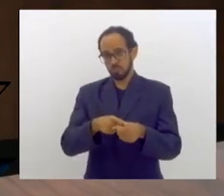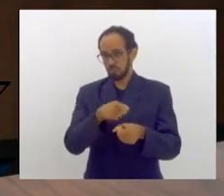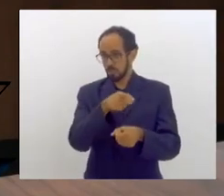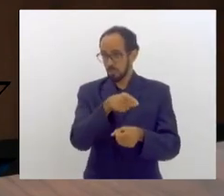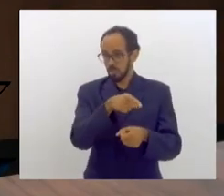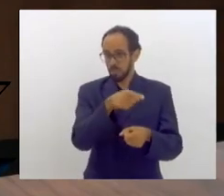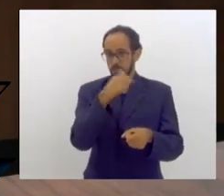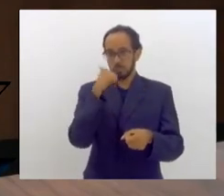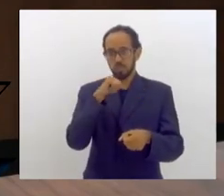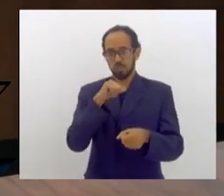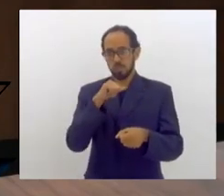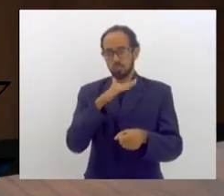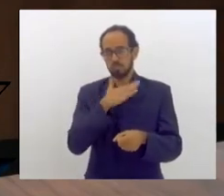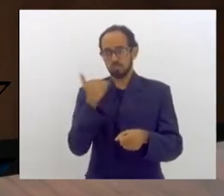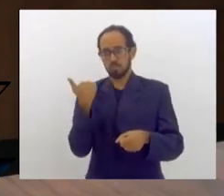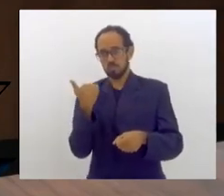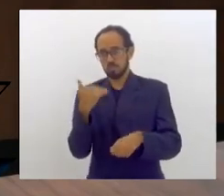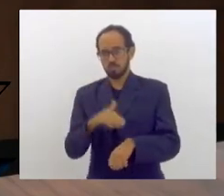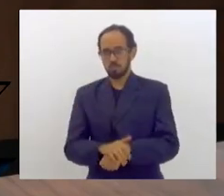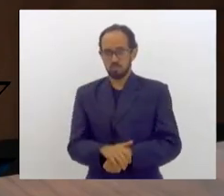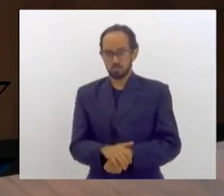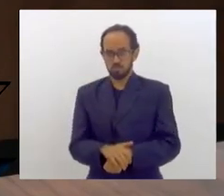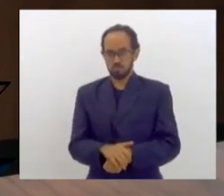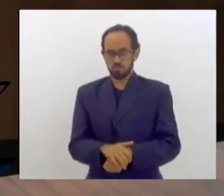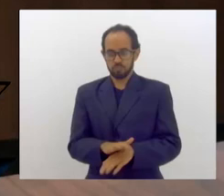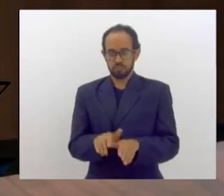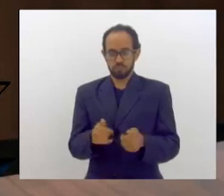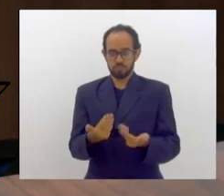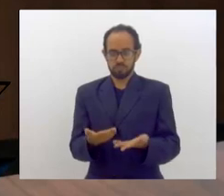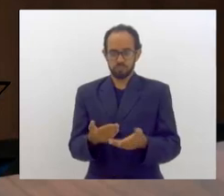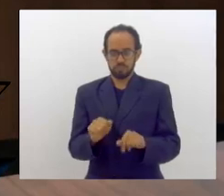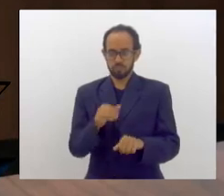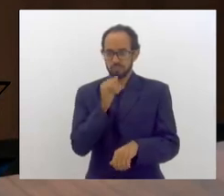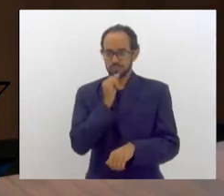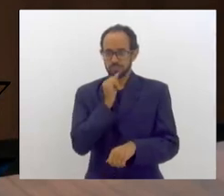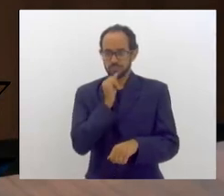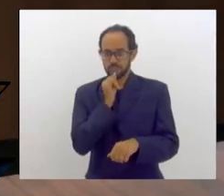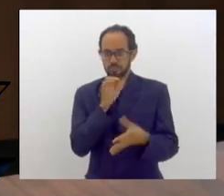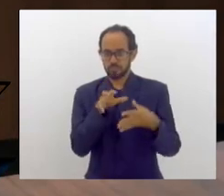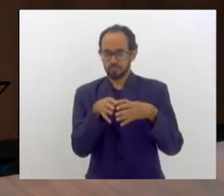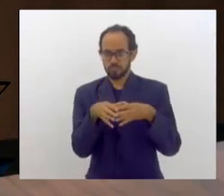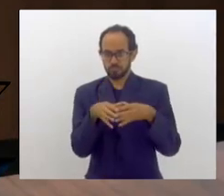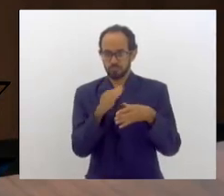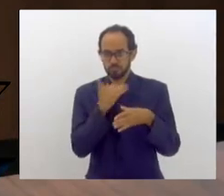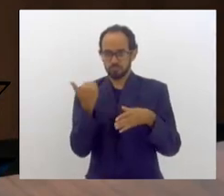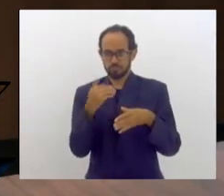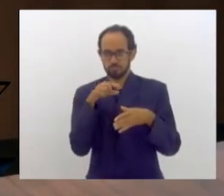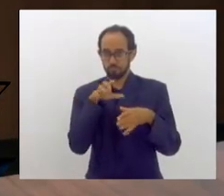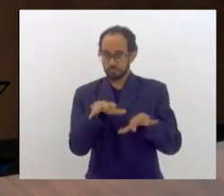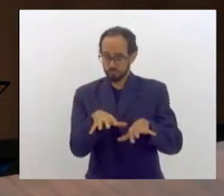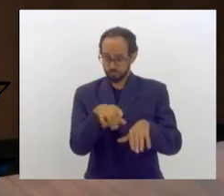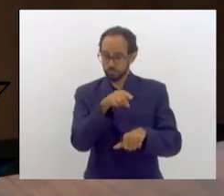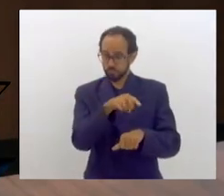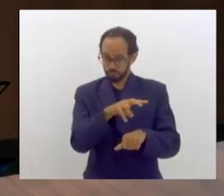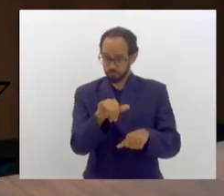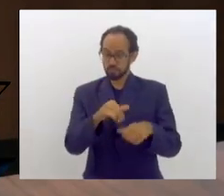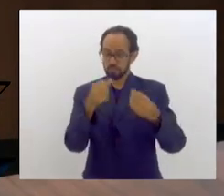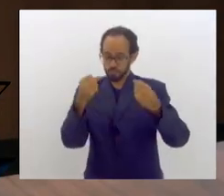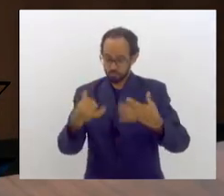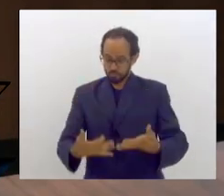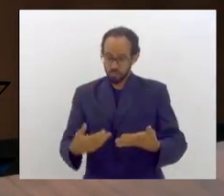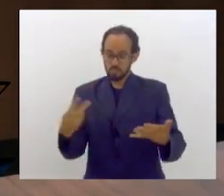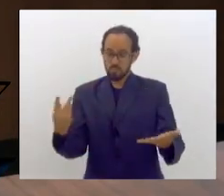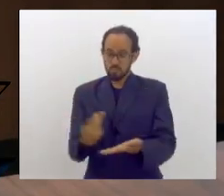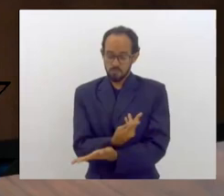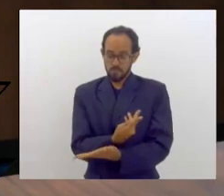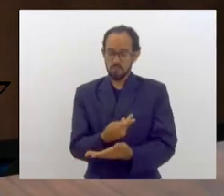mulheres sucumbiram. Então, por exemplo, uma comissão de óbito dessa vai nos dizer efetivamente o que que aconteceu